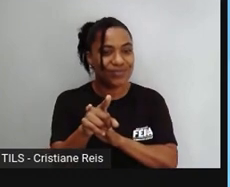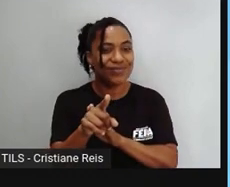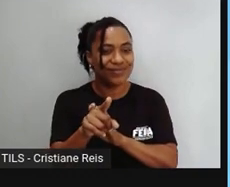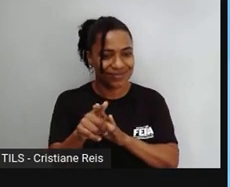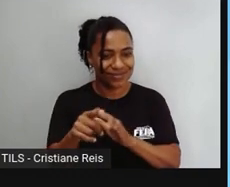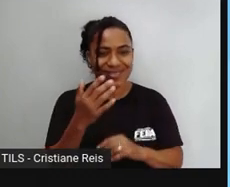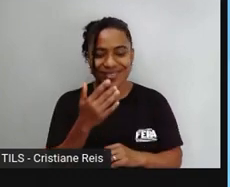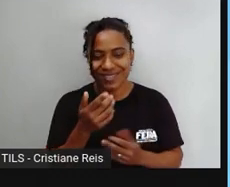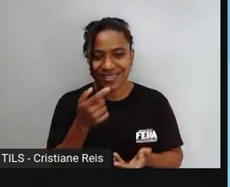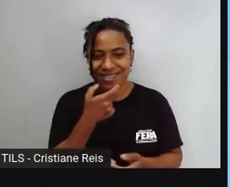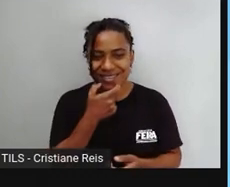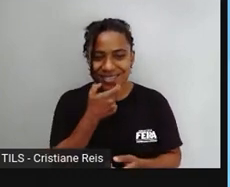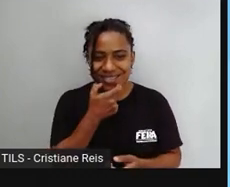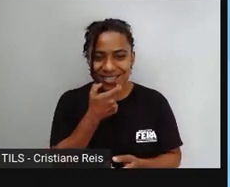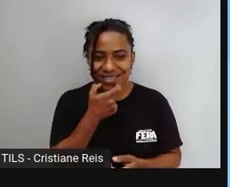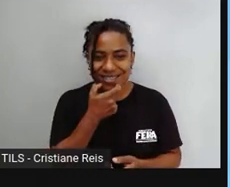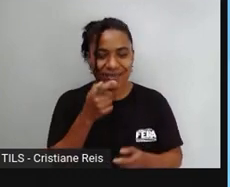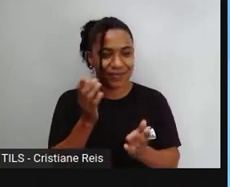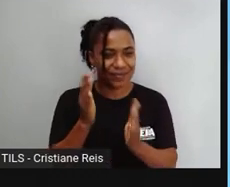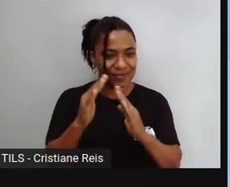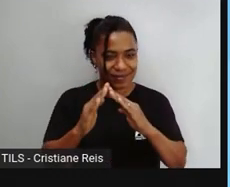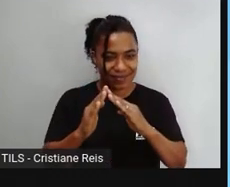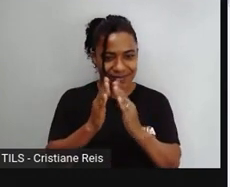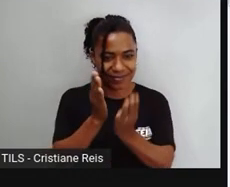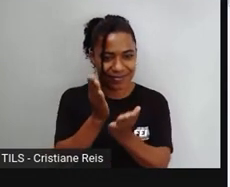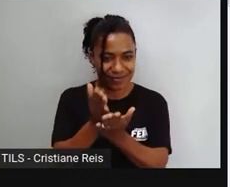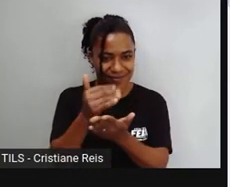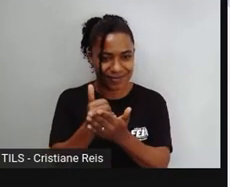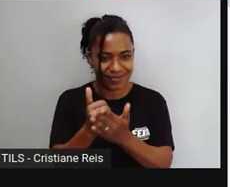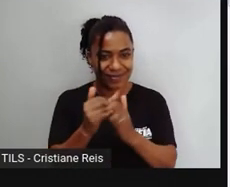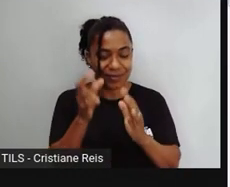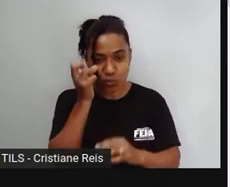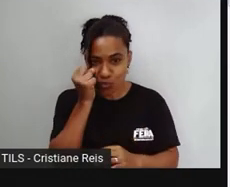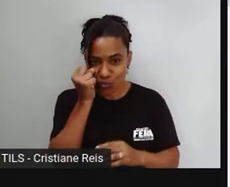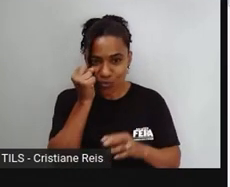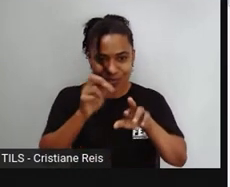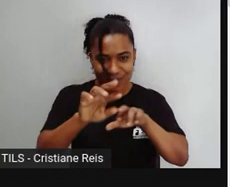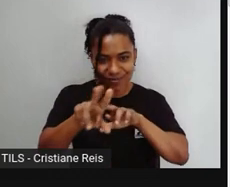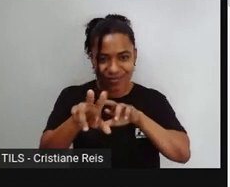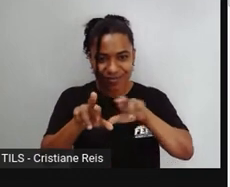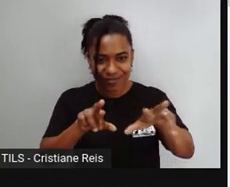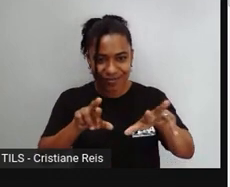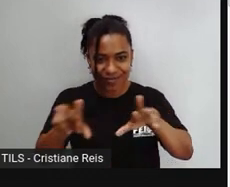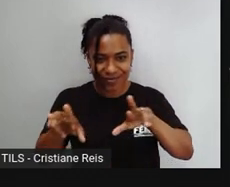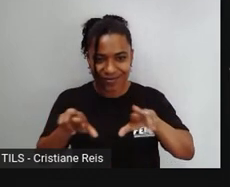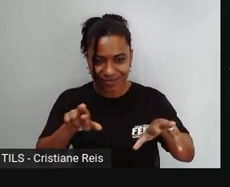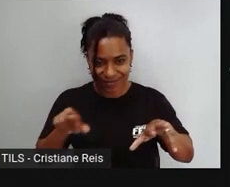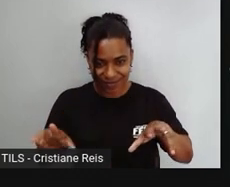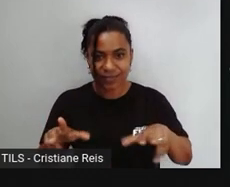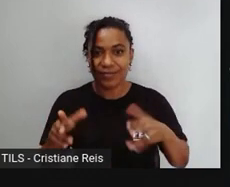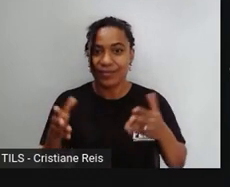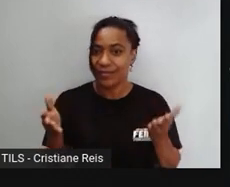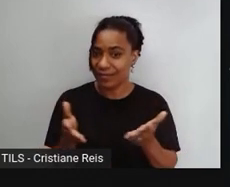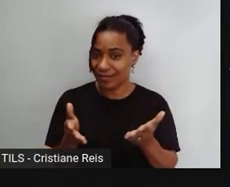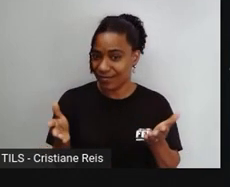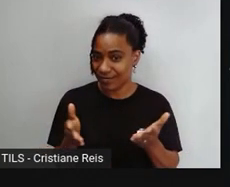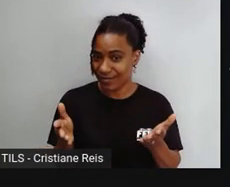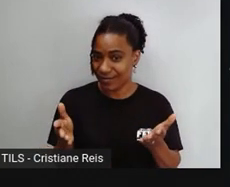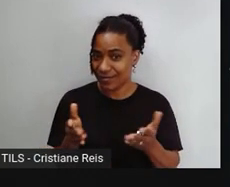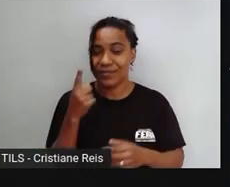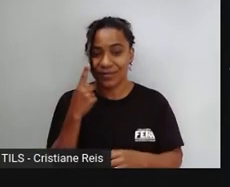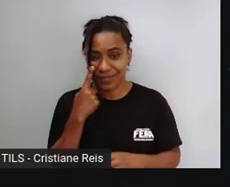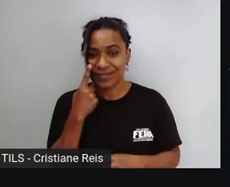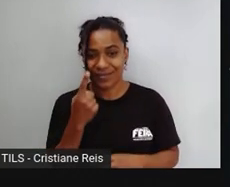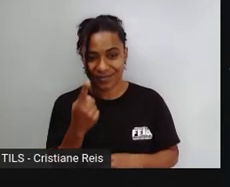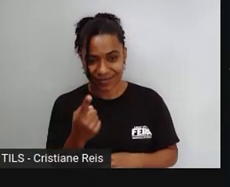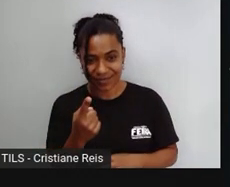em inglês. Ok? So, let's go! Eu deixo agora para vocês o desafio de